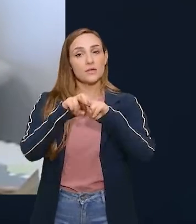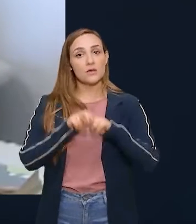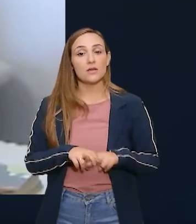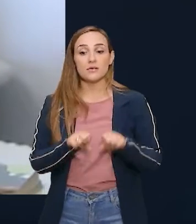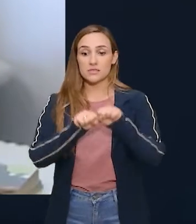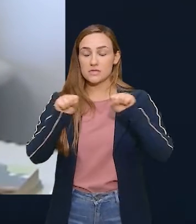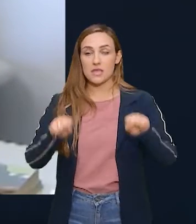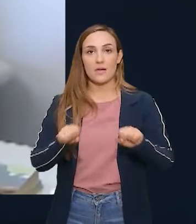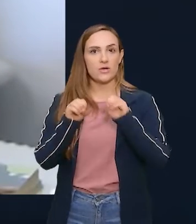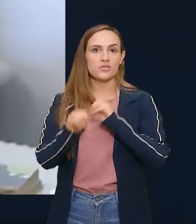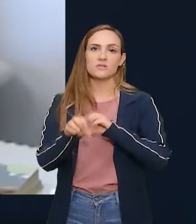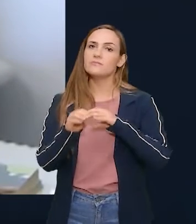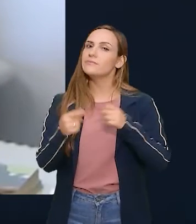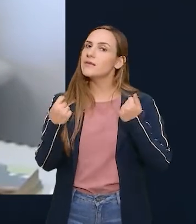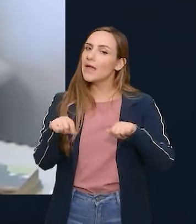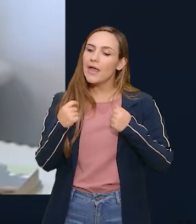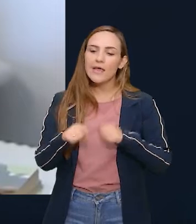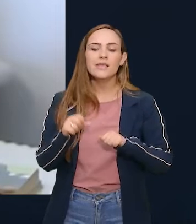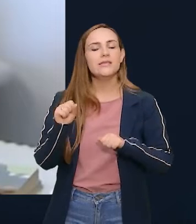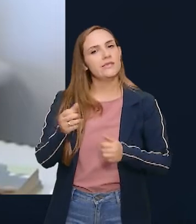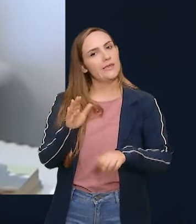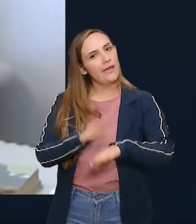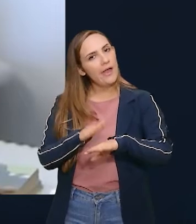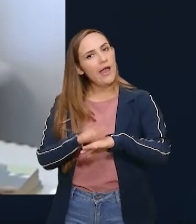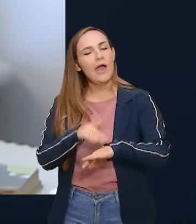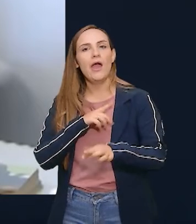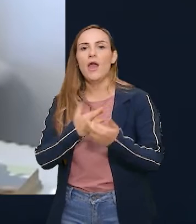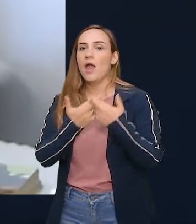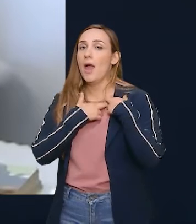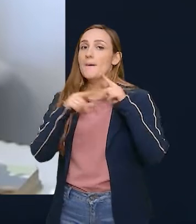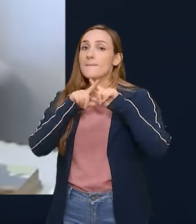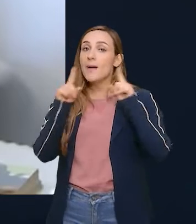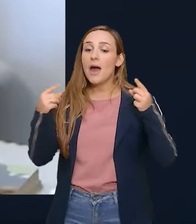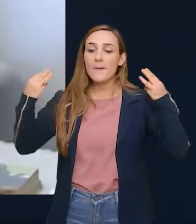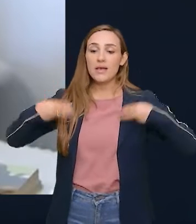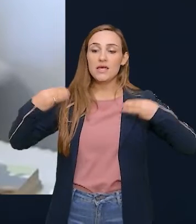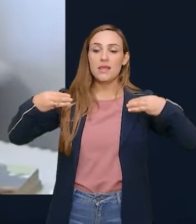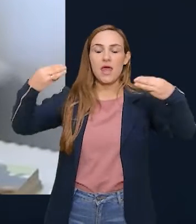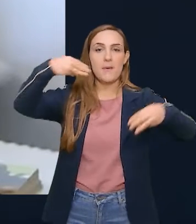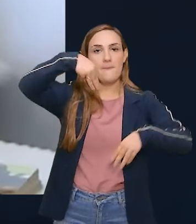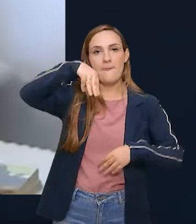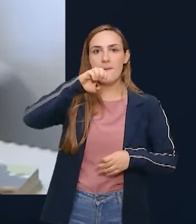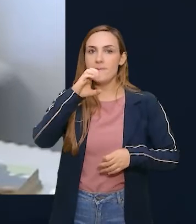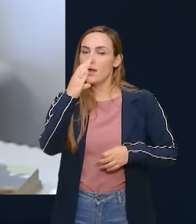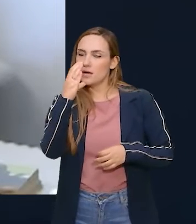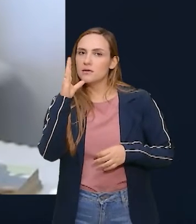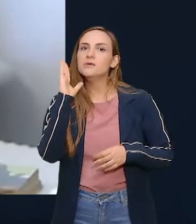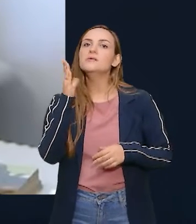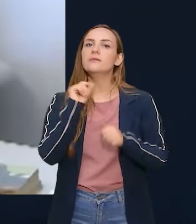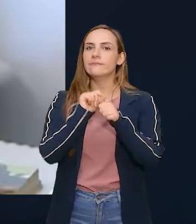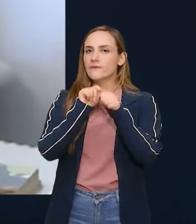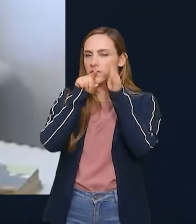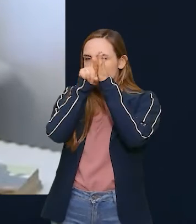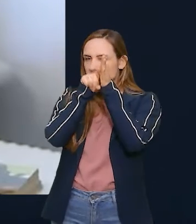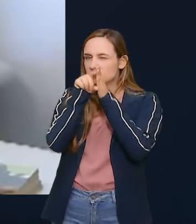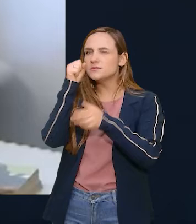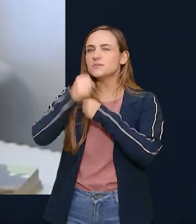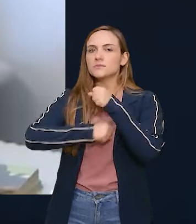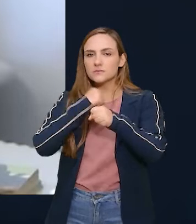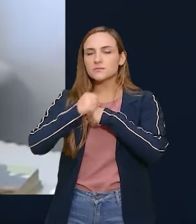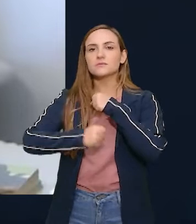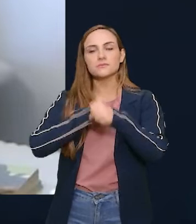mais próximo é de responsabilidade dos sistemas de ensino. Entretanto, o MEC faz o recenseamento de sua